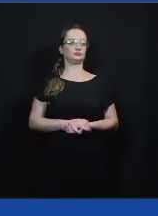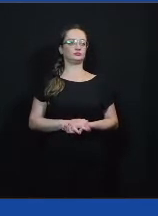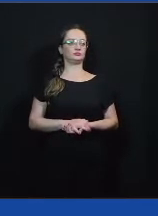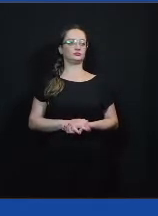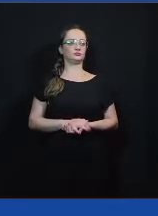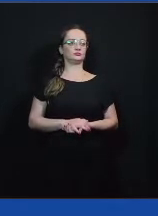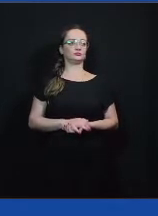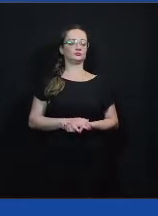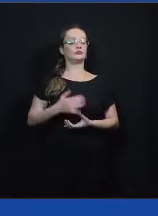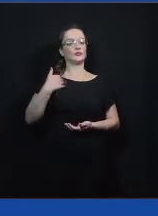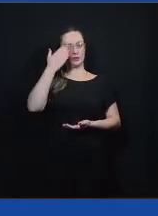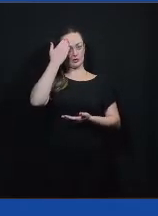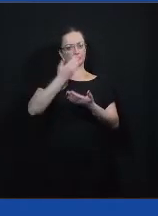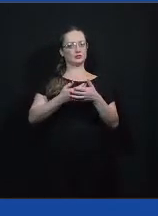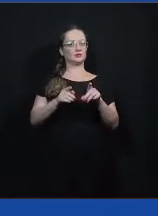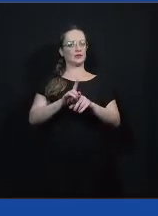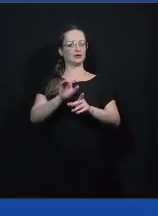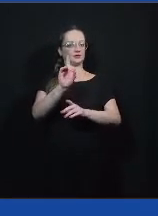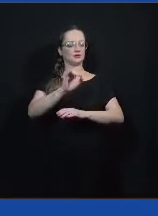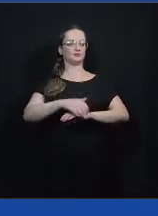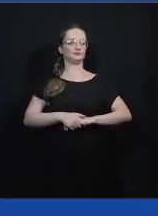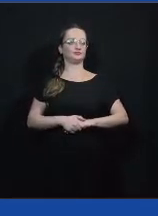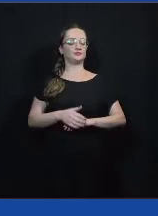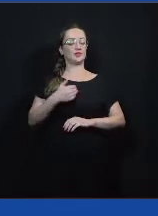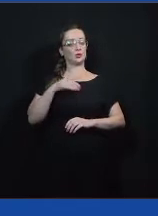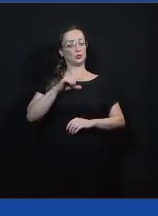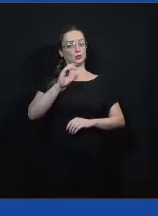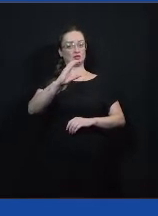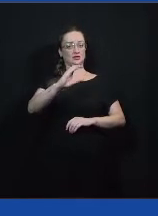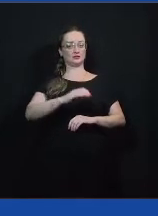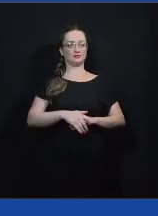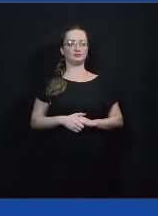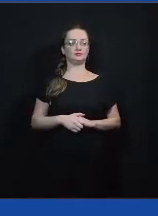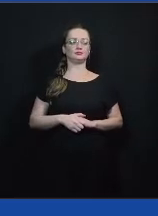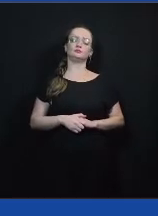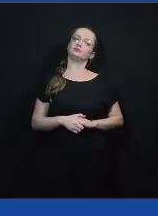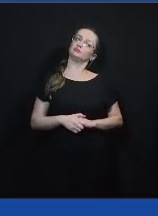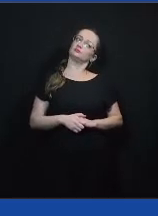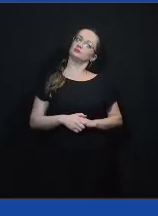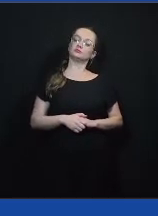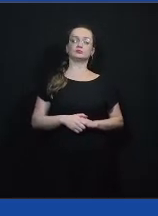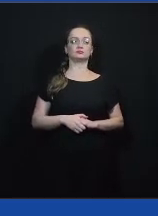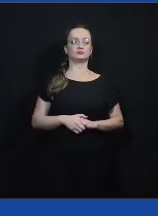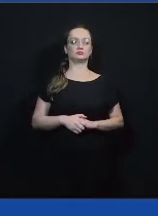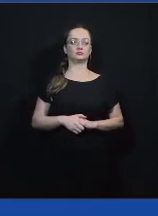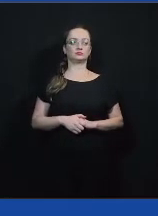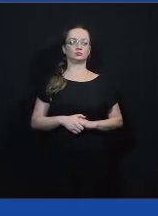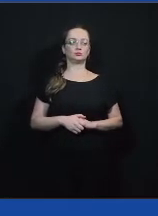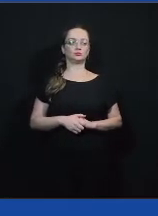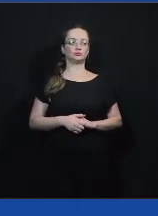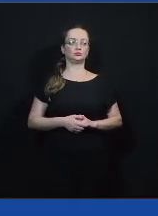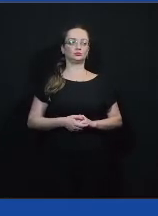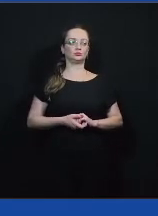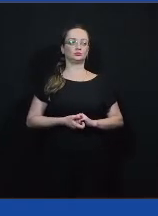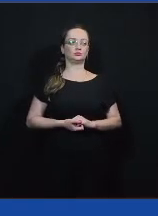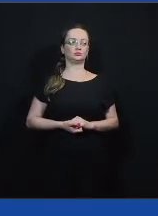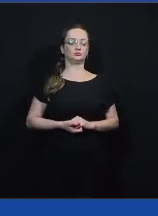e eu também acho que é dele eu vou descer os peixes de antes